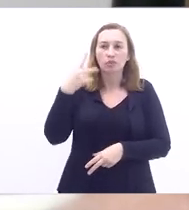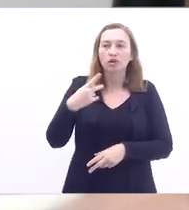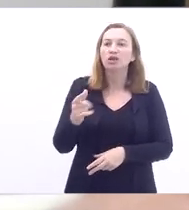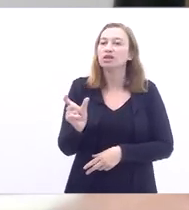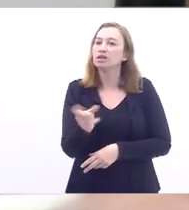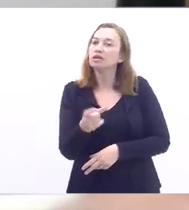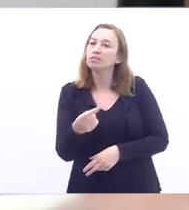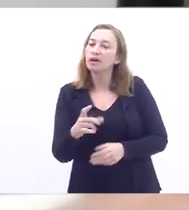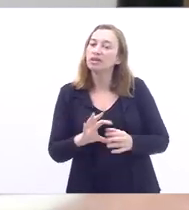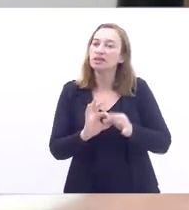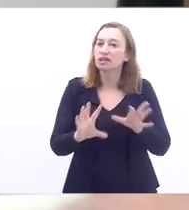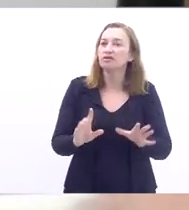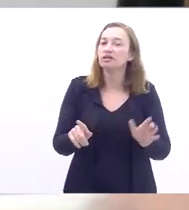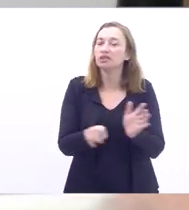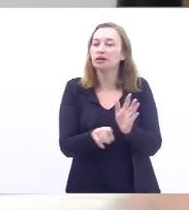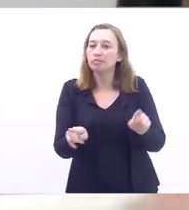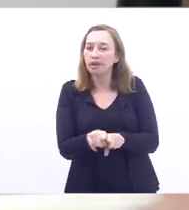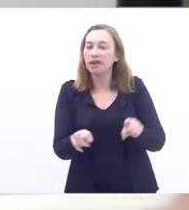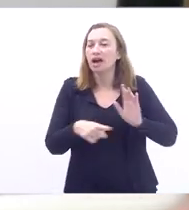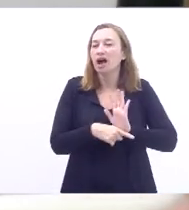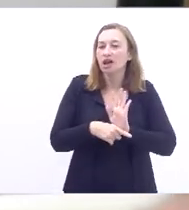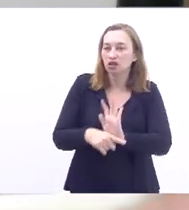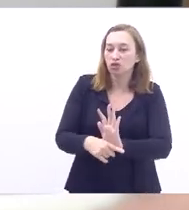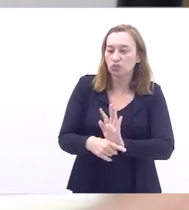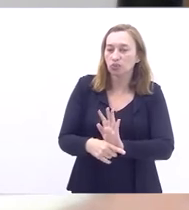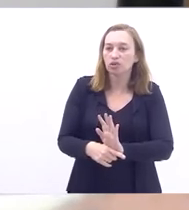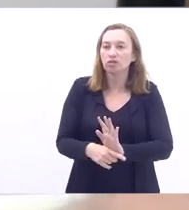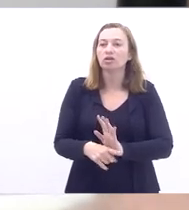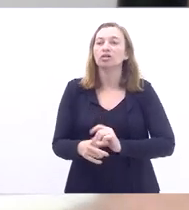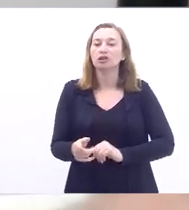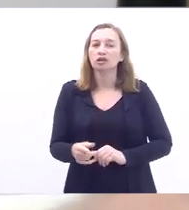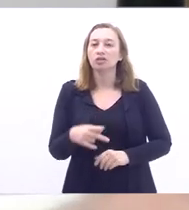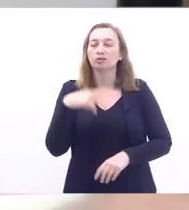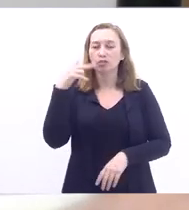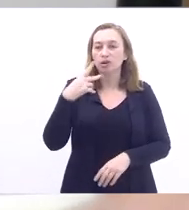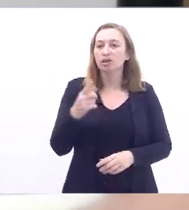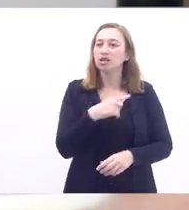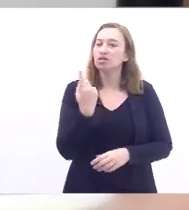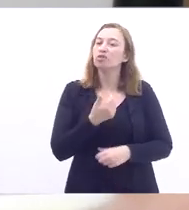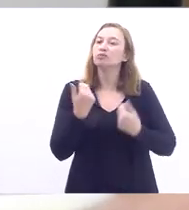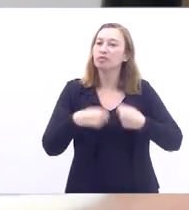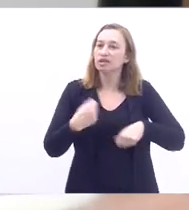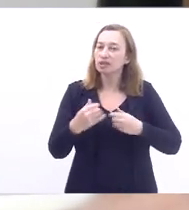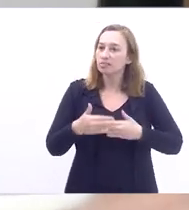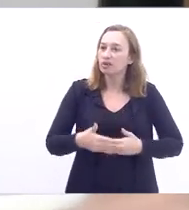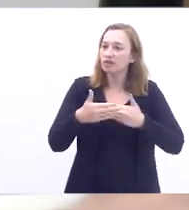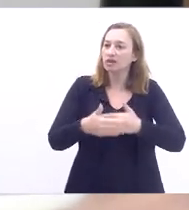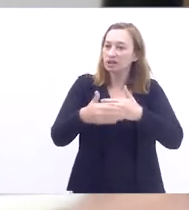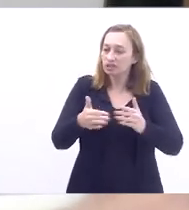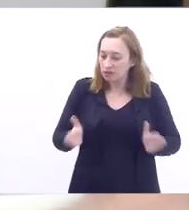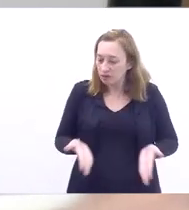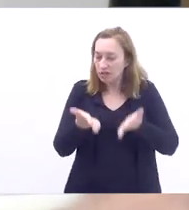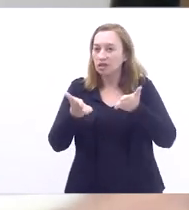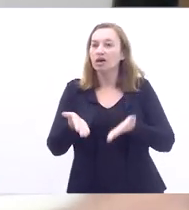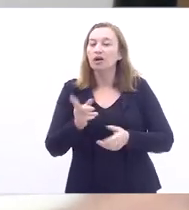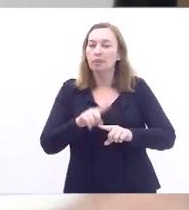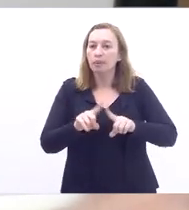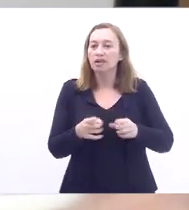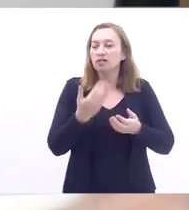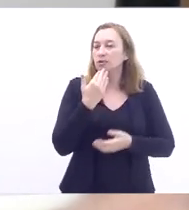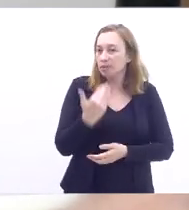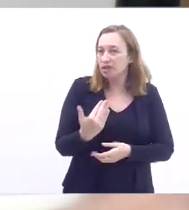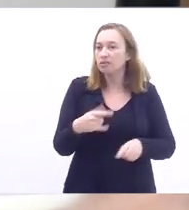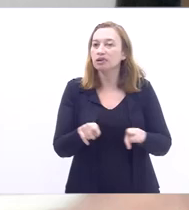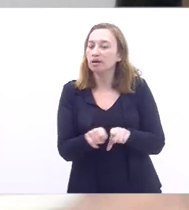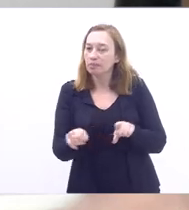passe livre que vão além dos auxílios que são políticas permanentes e leis do nosso Estado é frente precisávamos ano já tem iniciativas mas não queria deixar esse